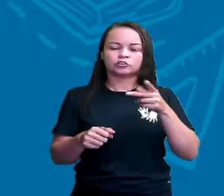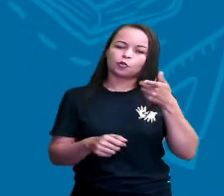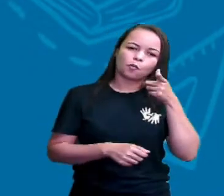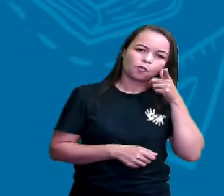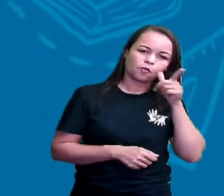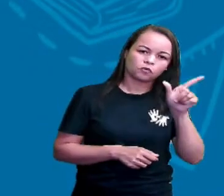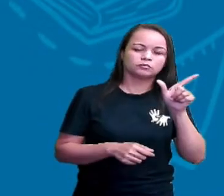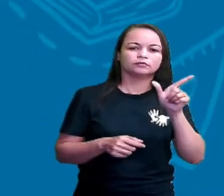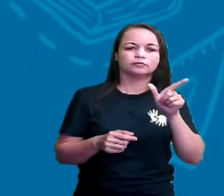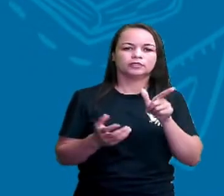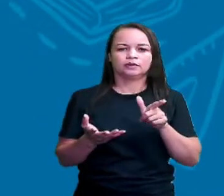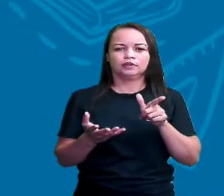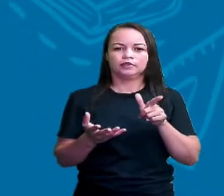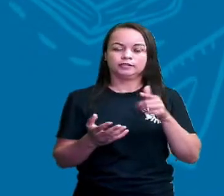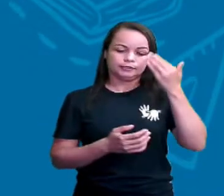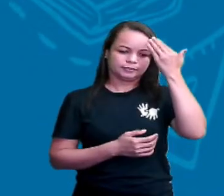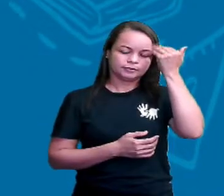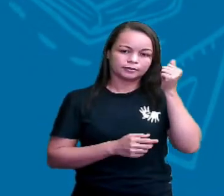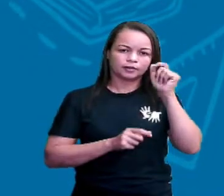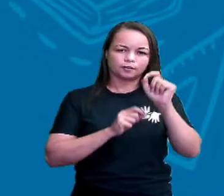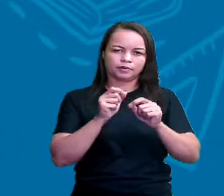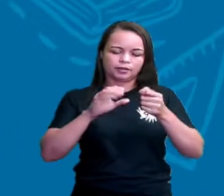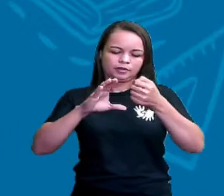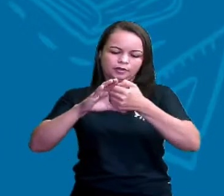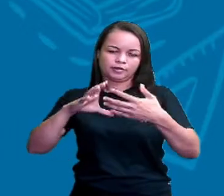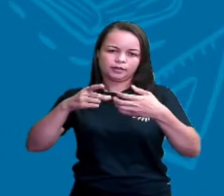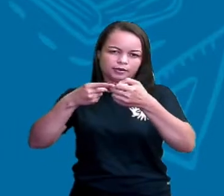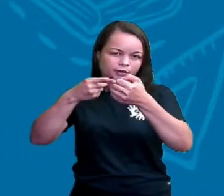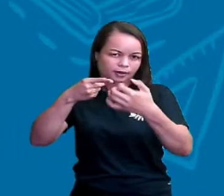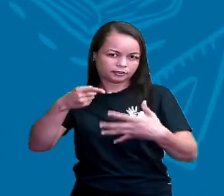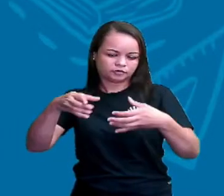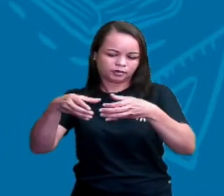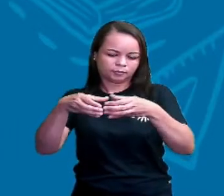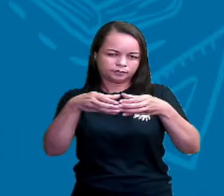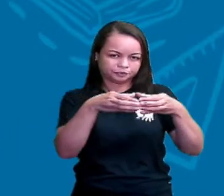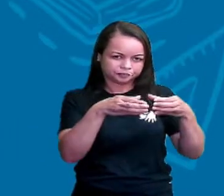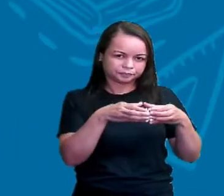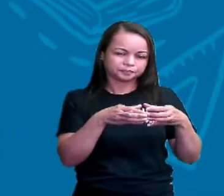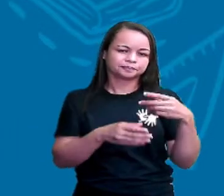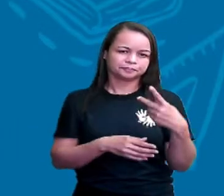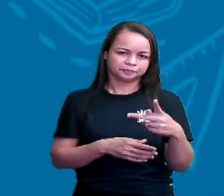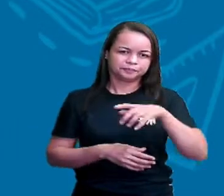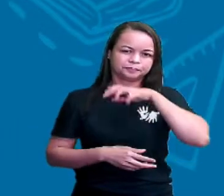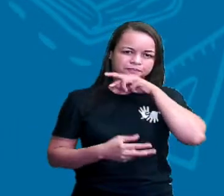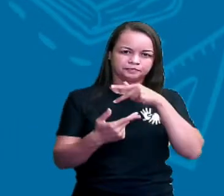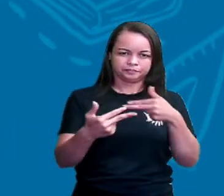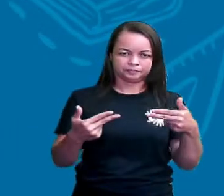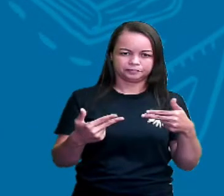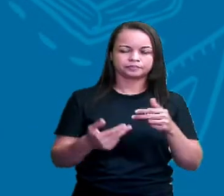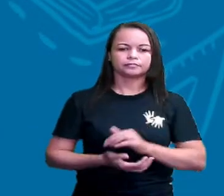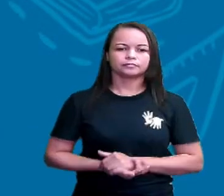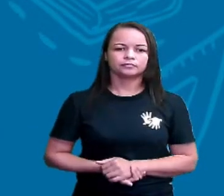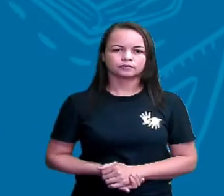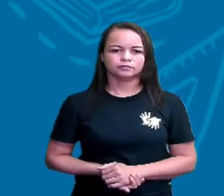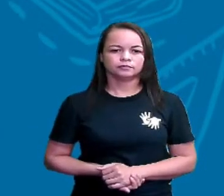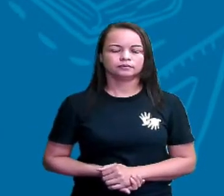consegue identificar e então classificar, agrupar esses animais, tá certo?